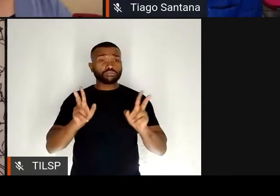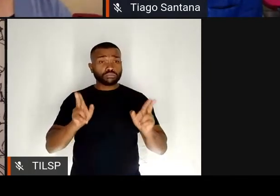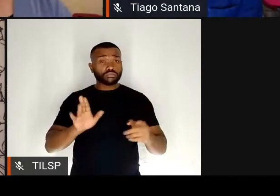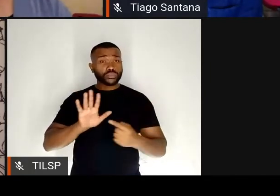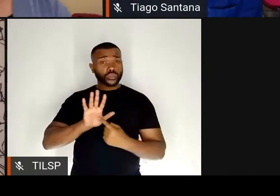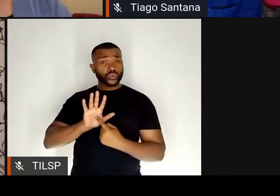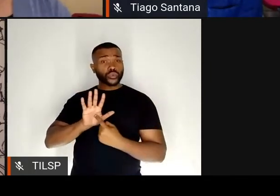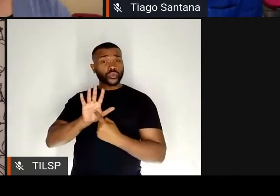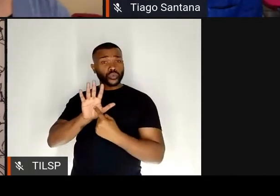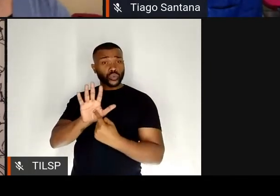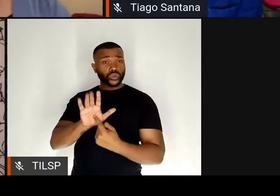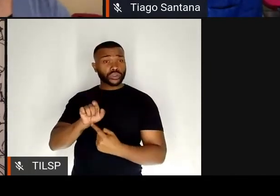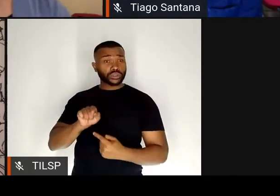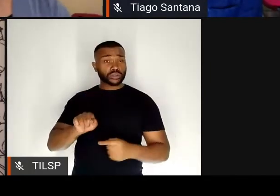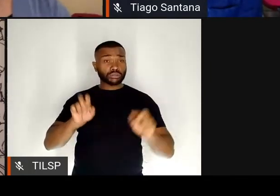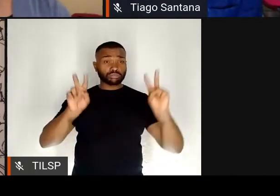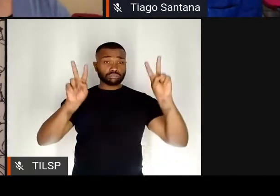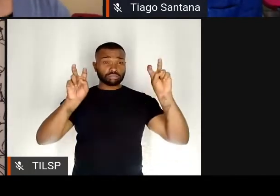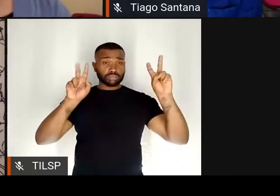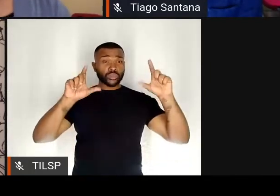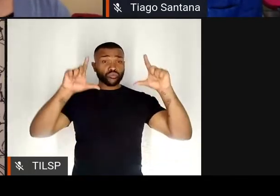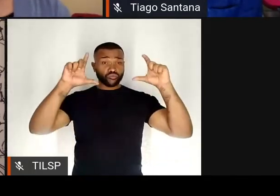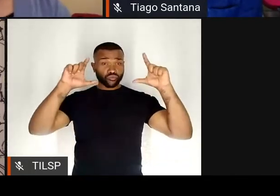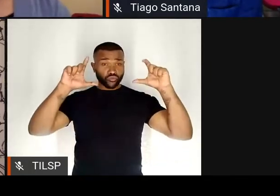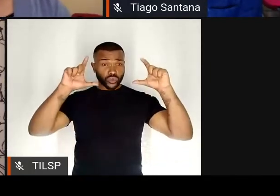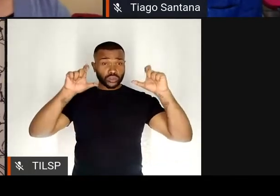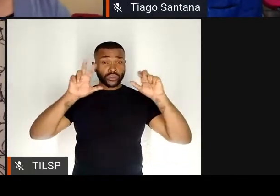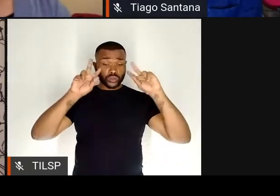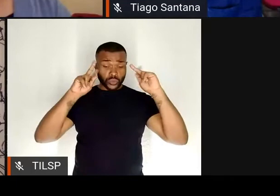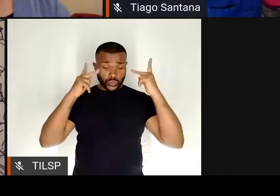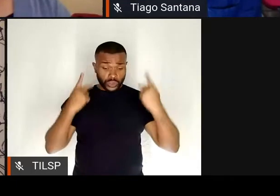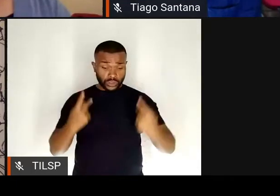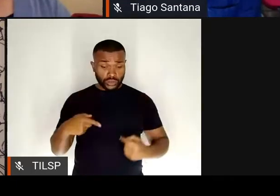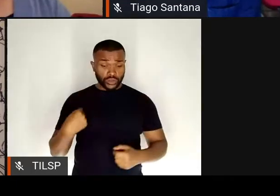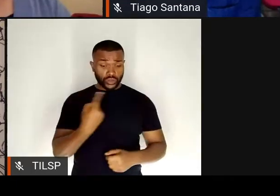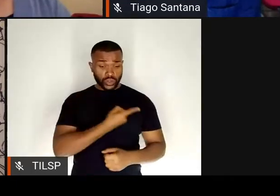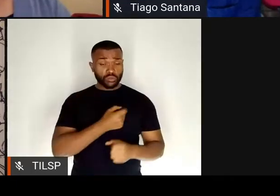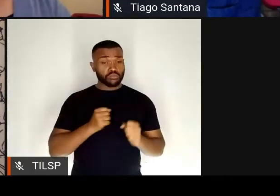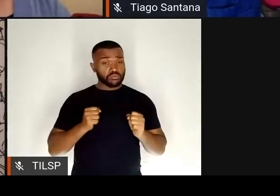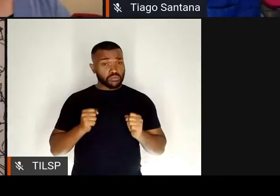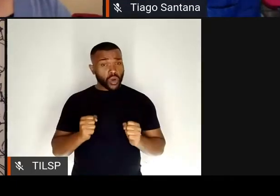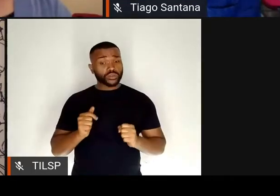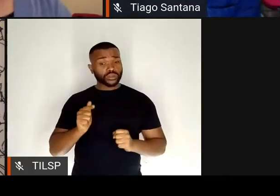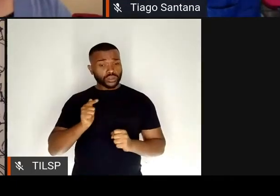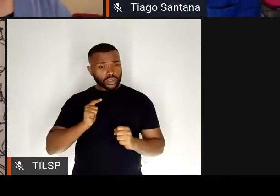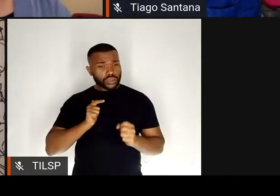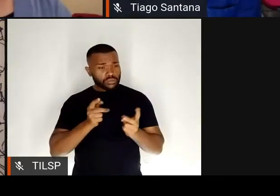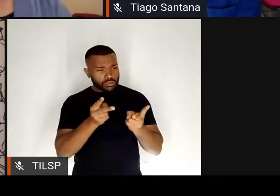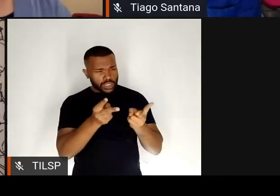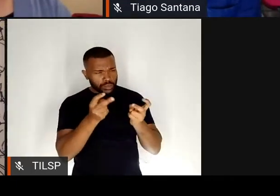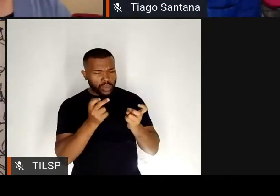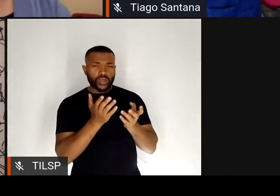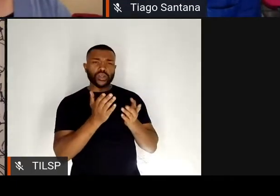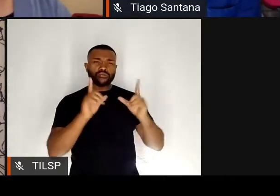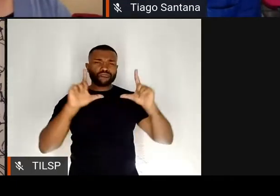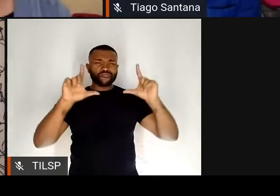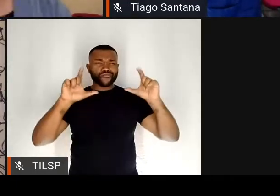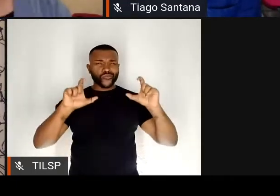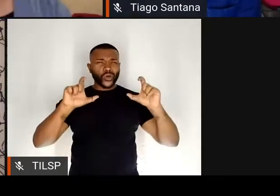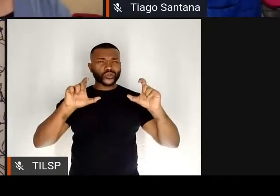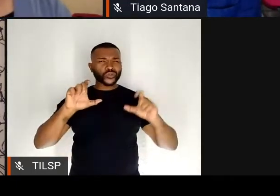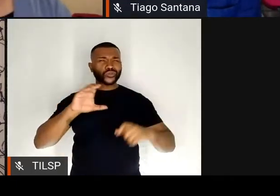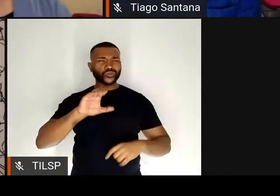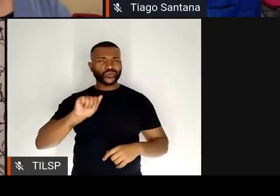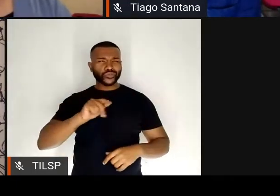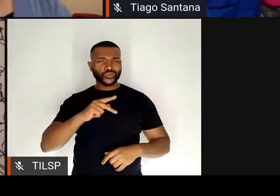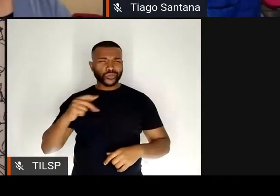nessa questão da fotografia humanista, a gente pode encontrar presente nessa foto do Capa, né? Então, ao mesmo tempo